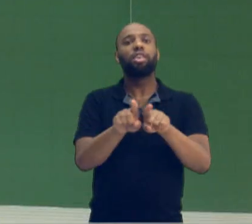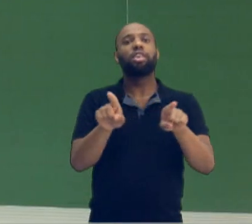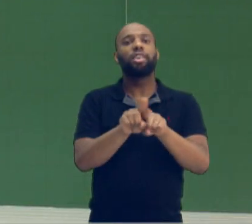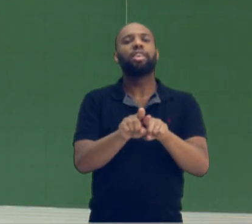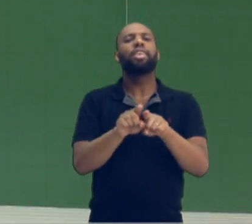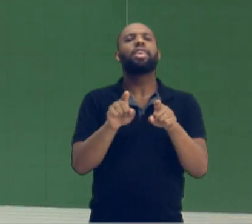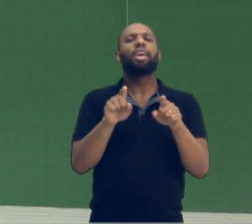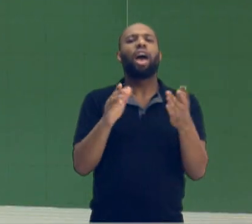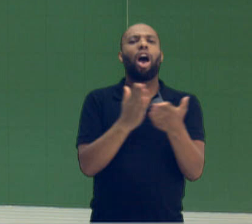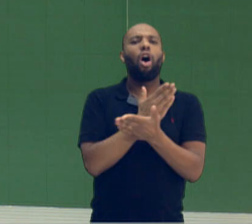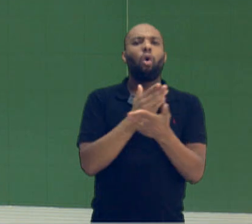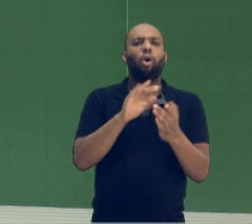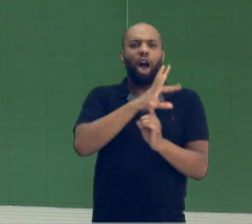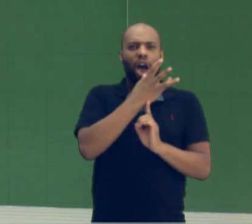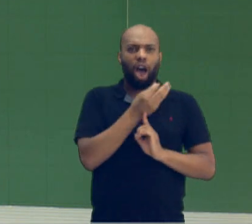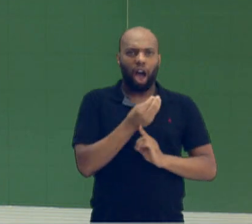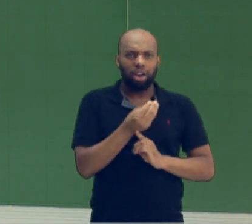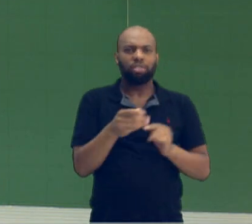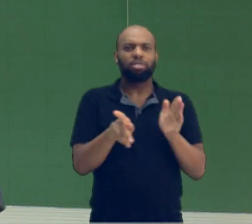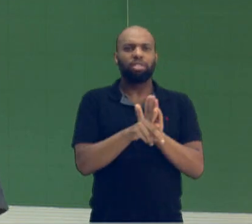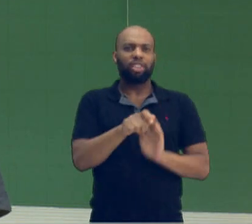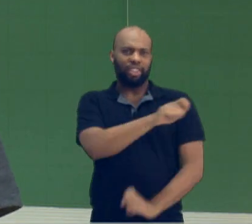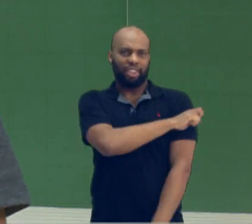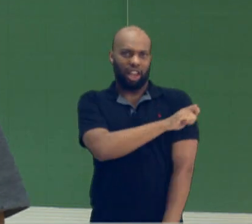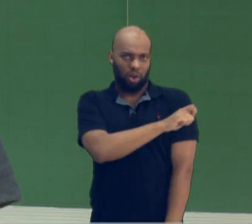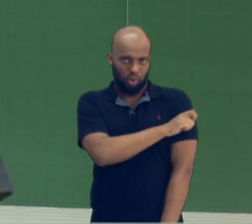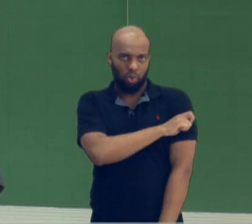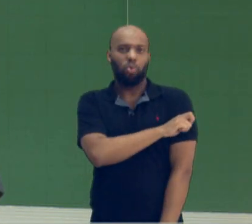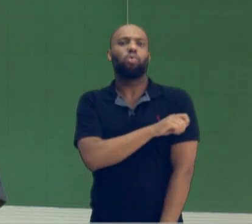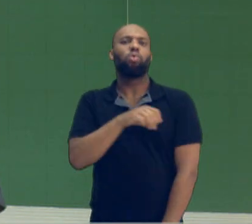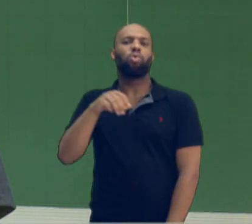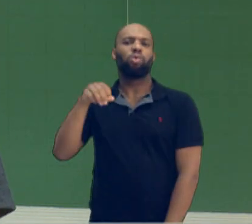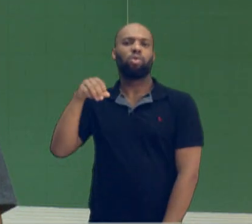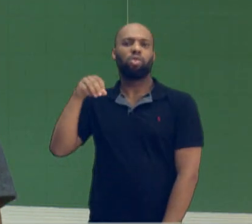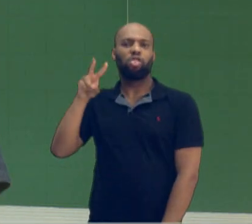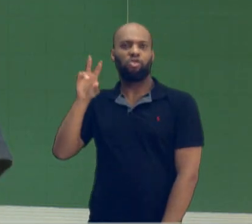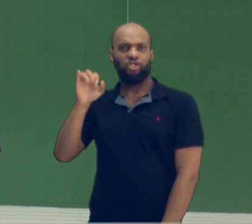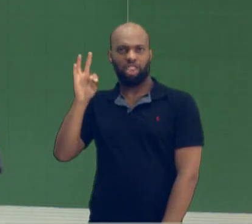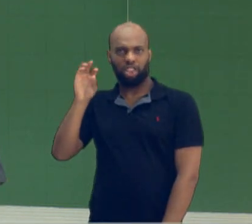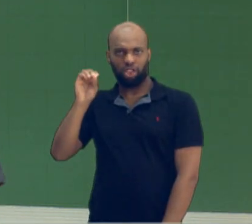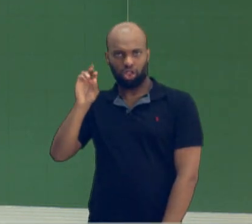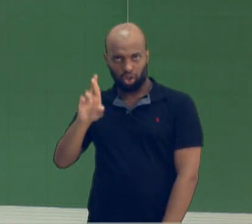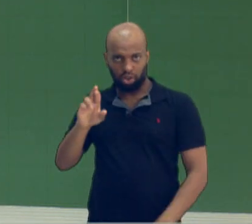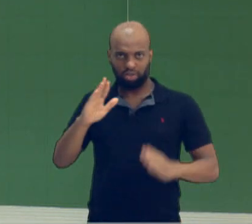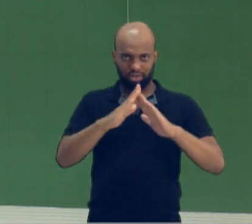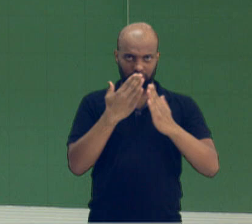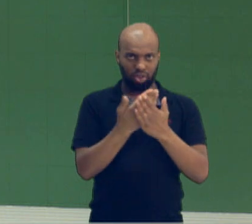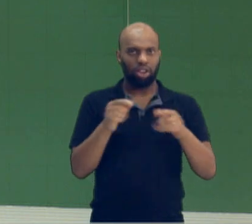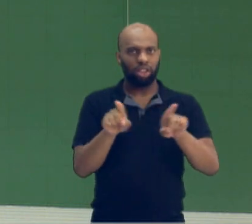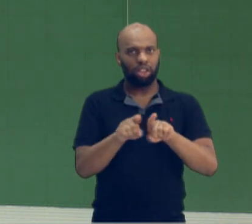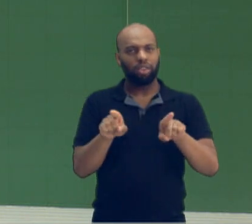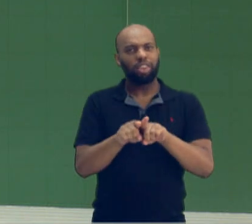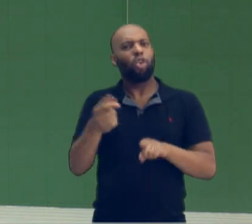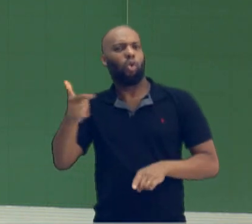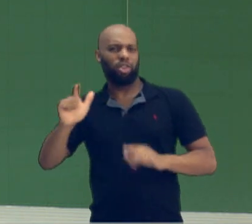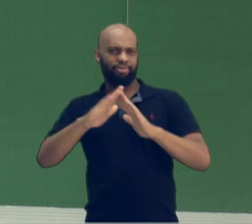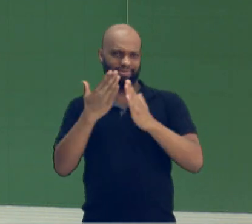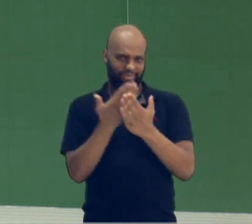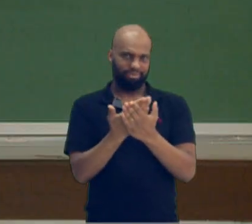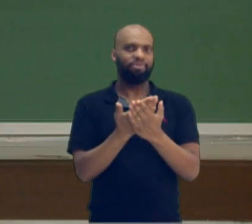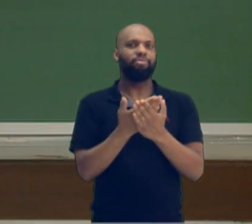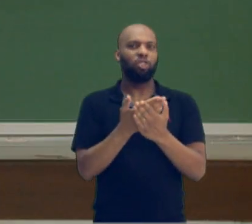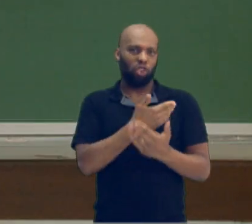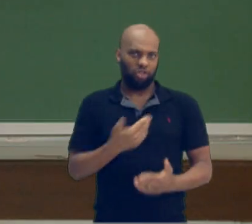dos alunos da professora Maria Elisa, né? Do Colégio Vitor do Amaral, Segismundo Fallers, para mostrar para vocês que vocês também podem